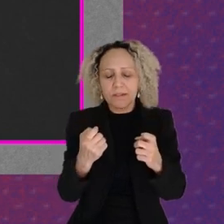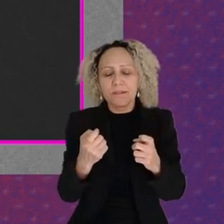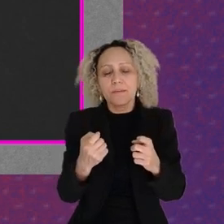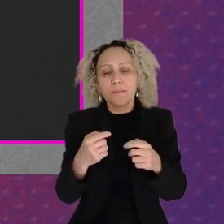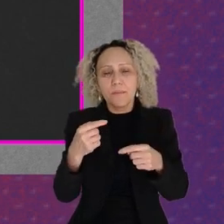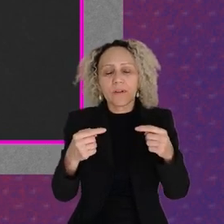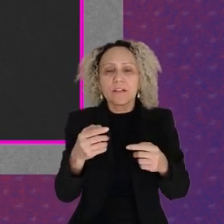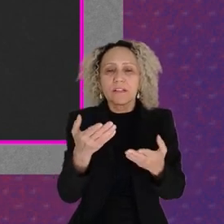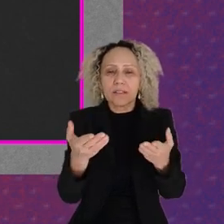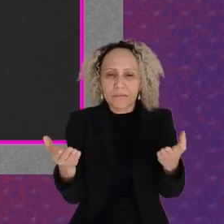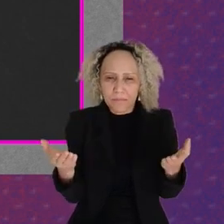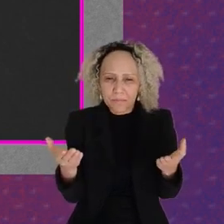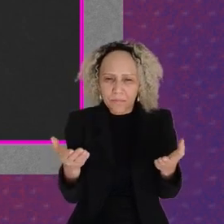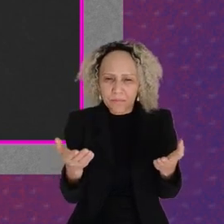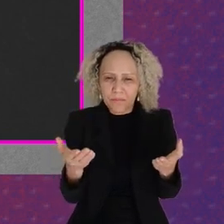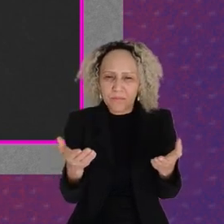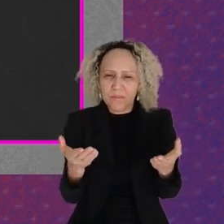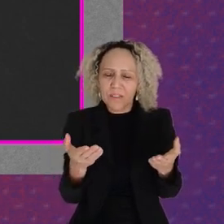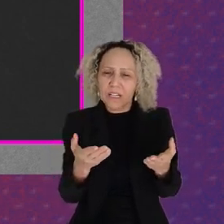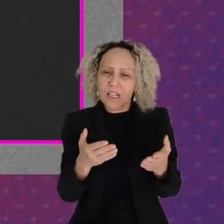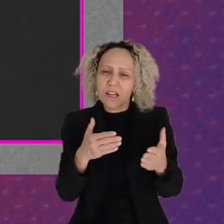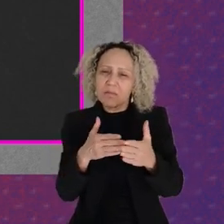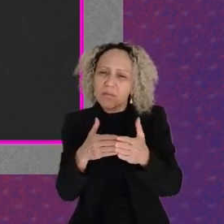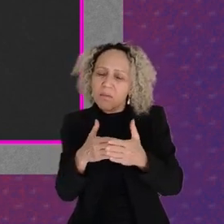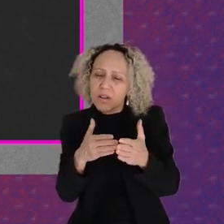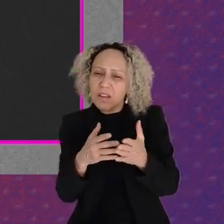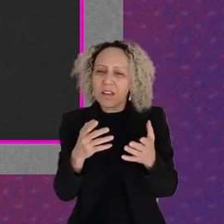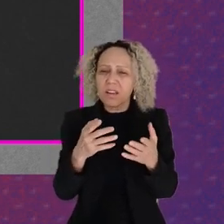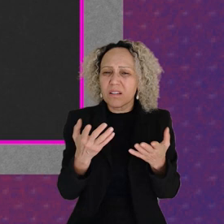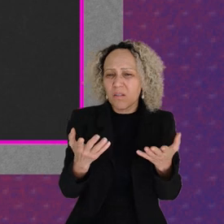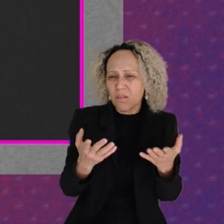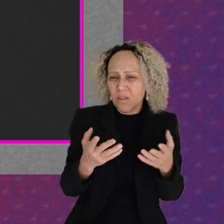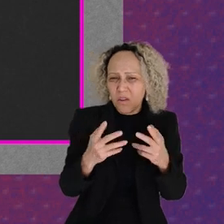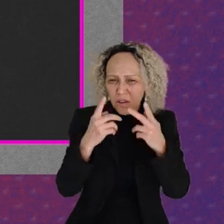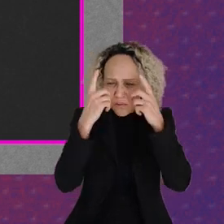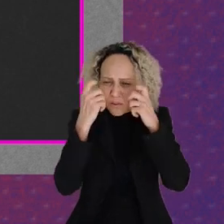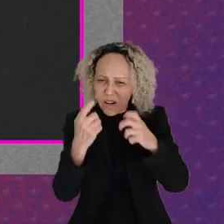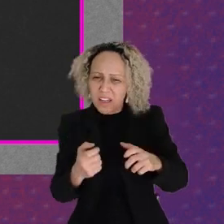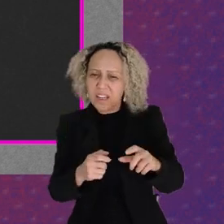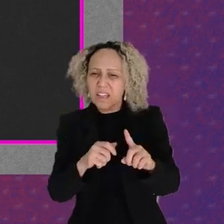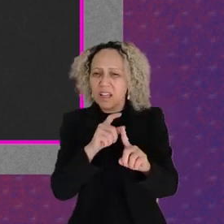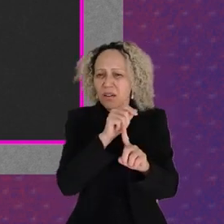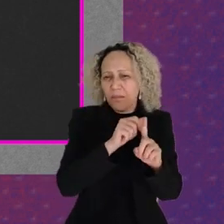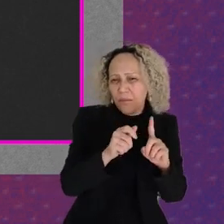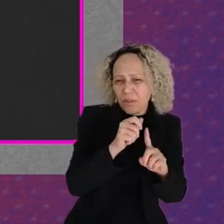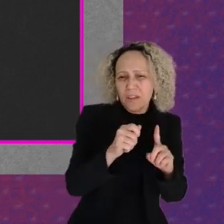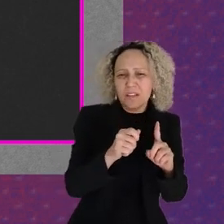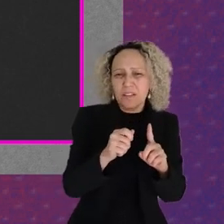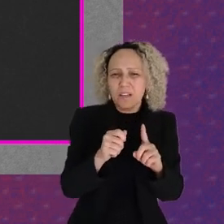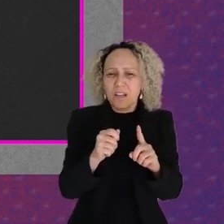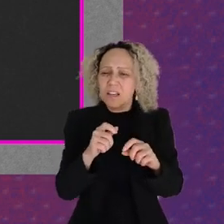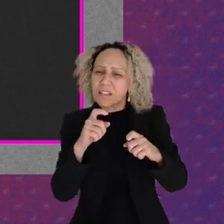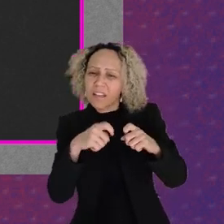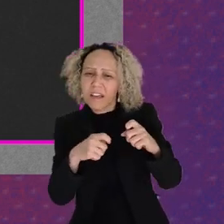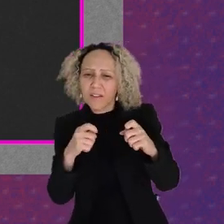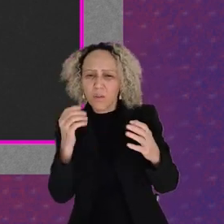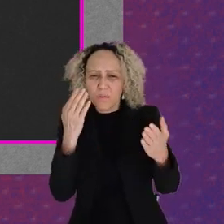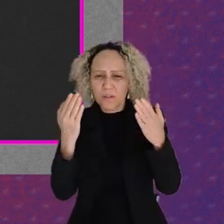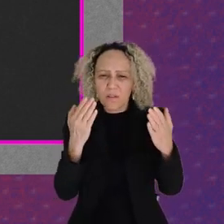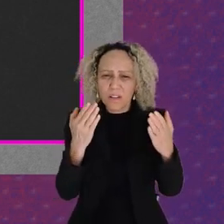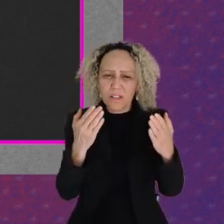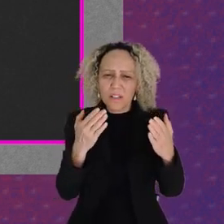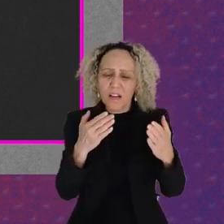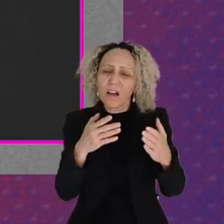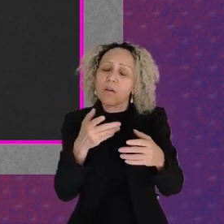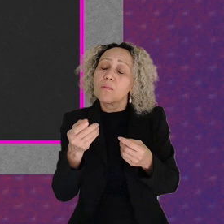ou dificultar com o emprego de violência física, sexual ou psicológica o exercício de direitos políticos a qualquer pessoa em